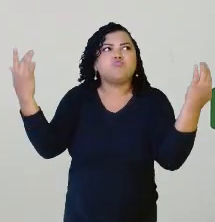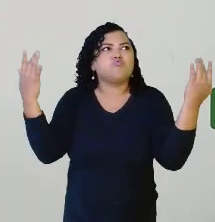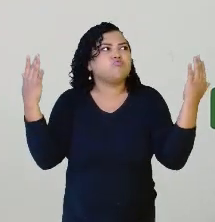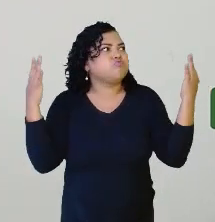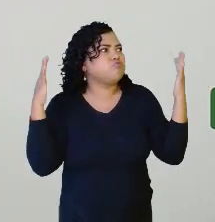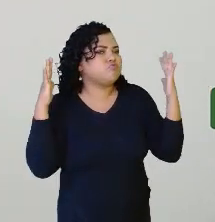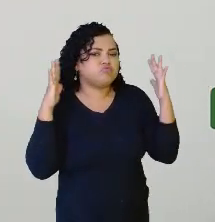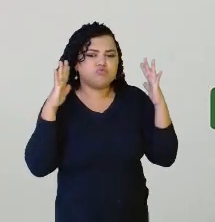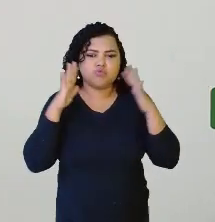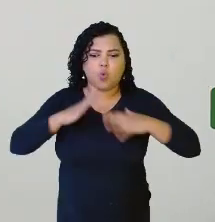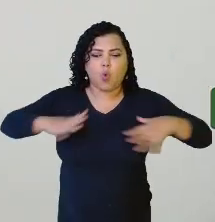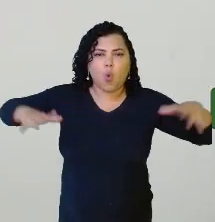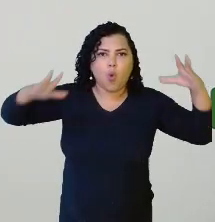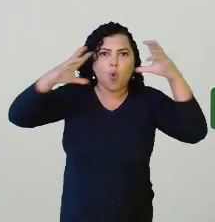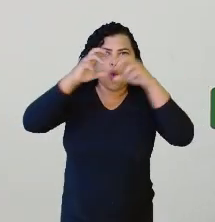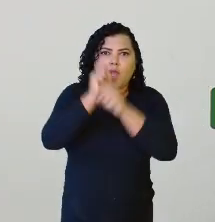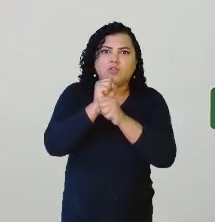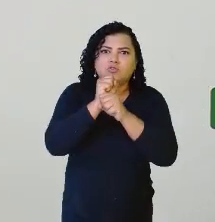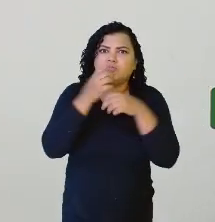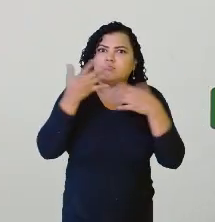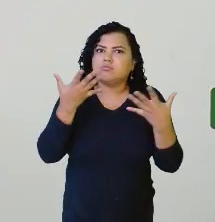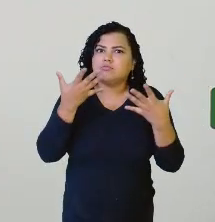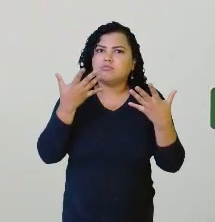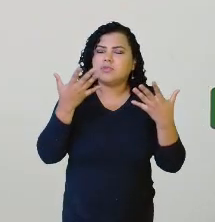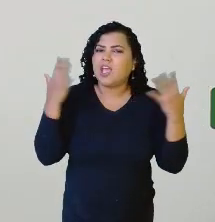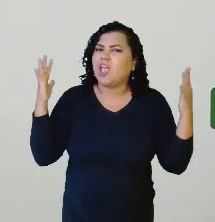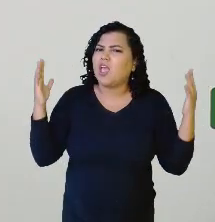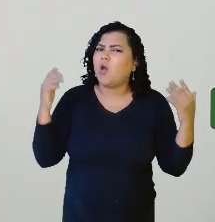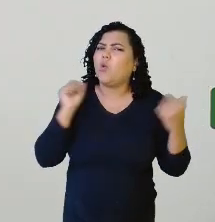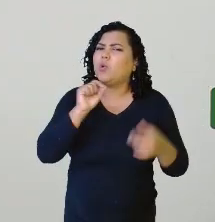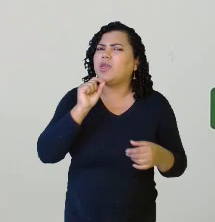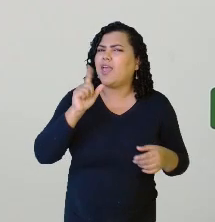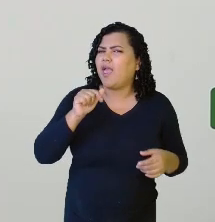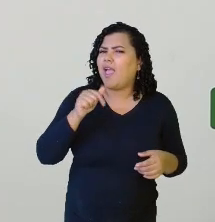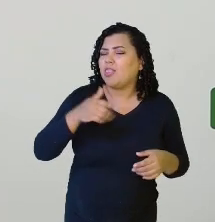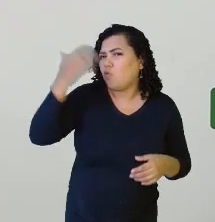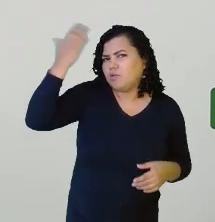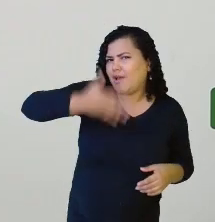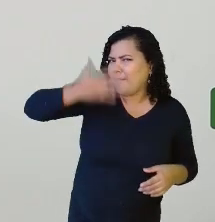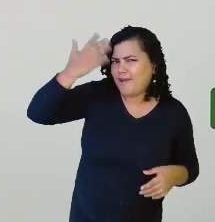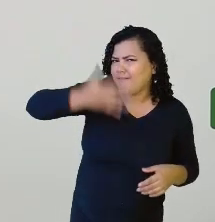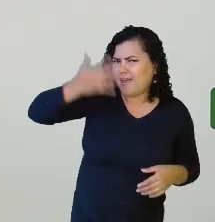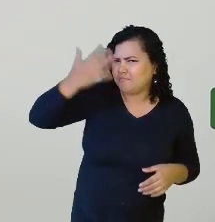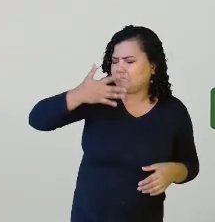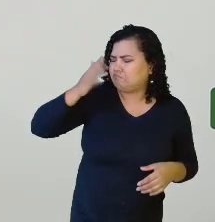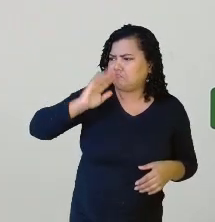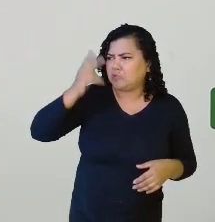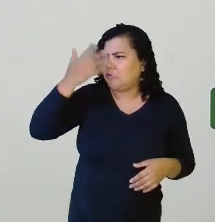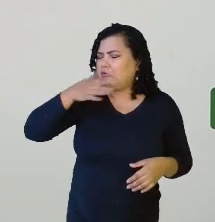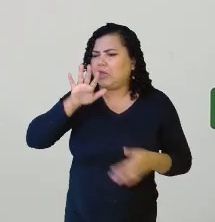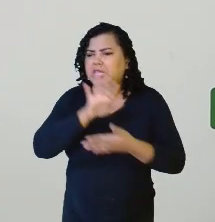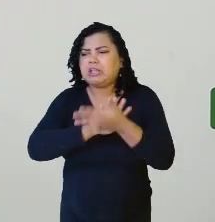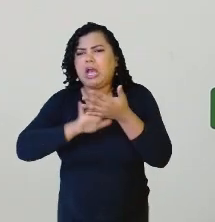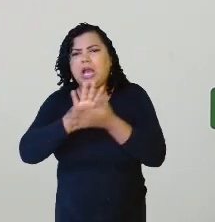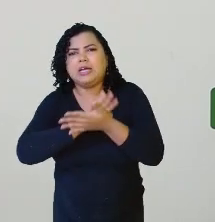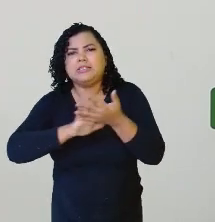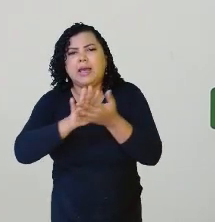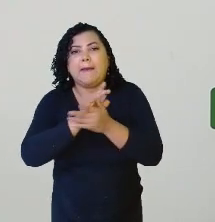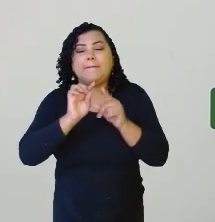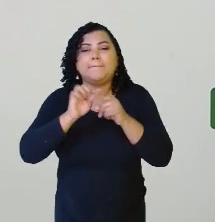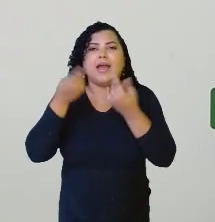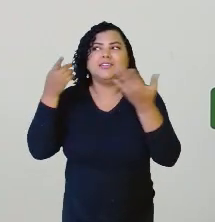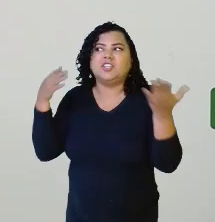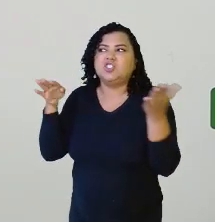não deixa nada vazio. E aí, vê só, é invisível. Quer dizer, é uma coisa que a gente já não pode ver de jeito